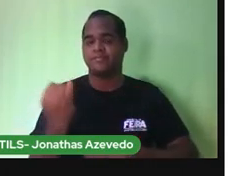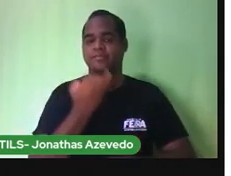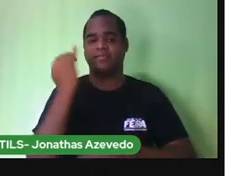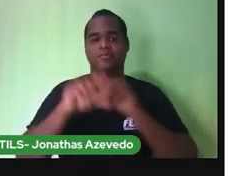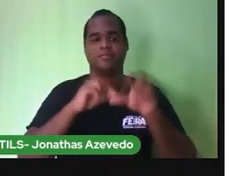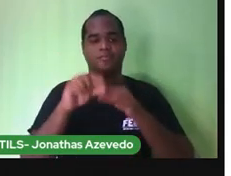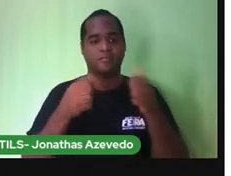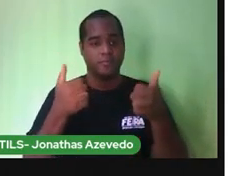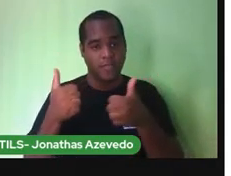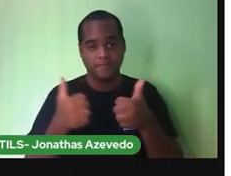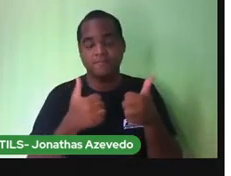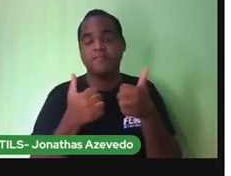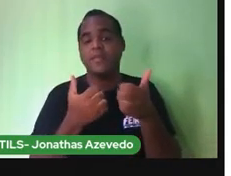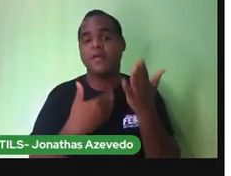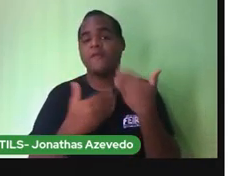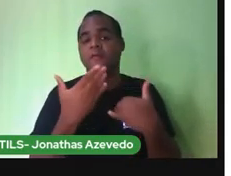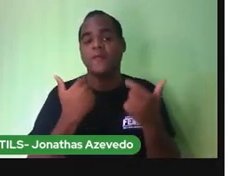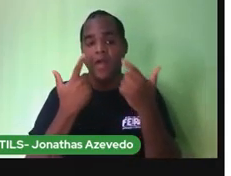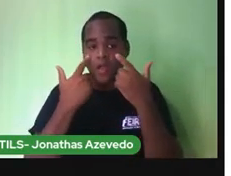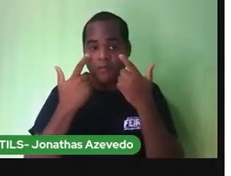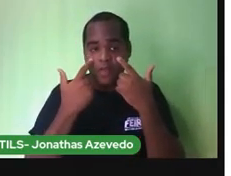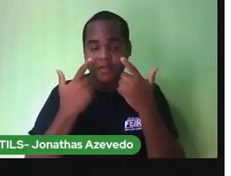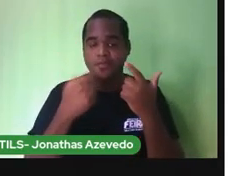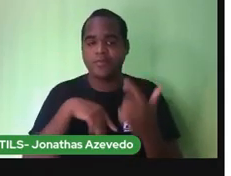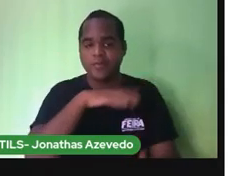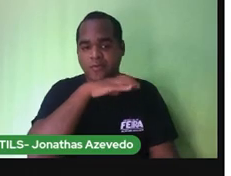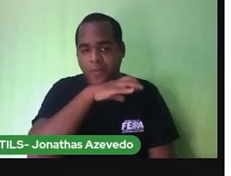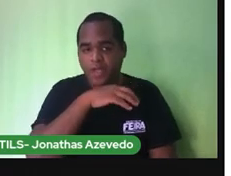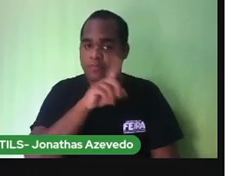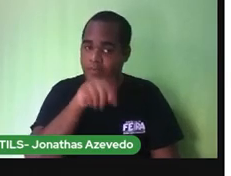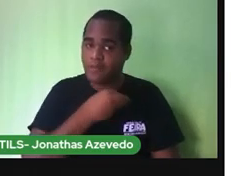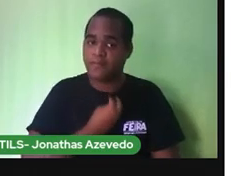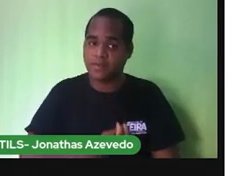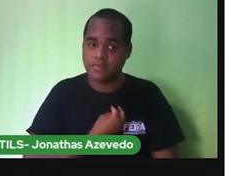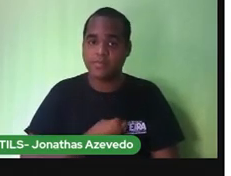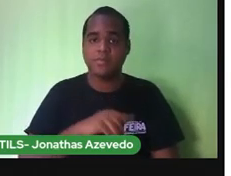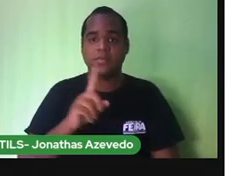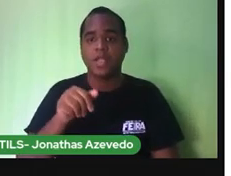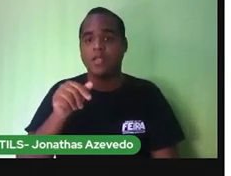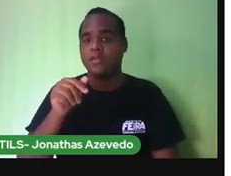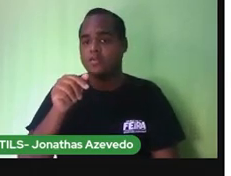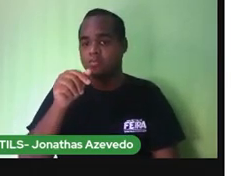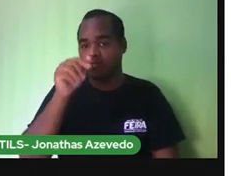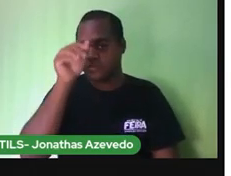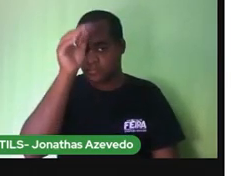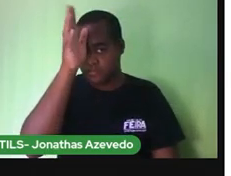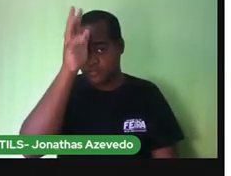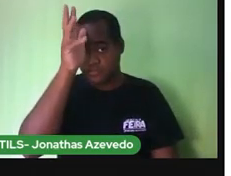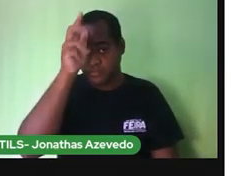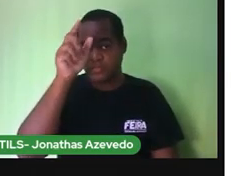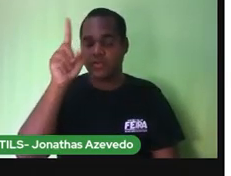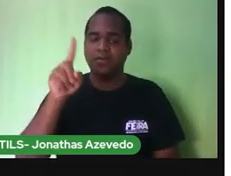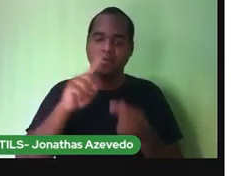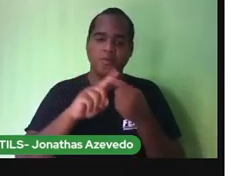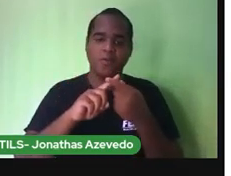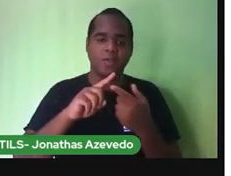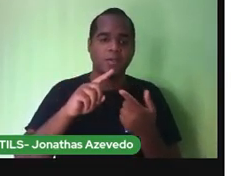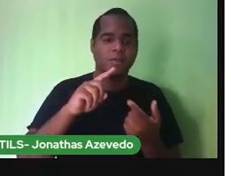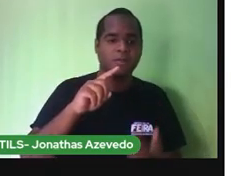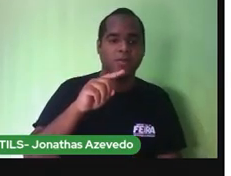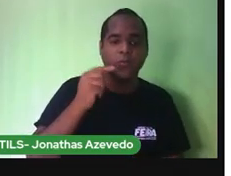Vamos lá nós temos um bichinho ali e nós temos galo coelho e cavalo